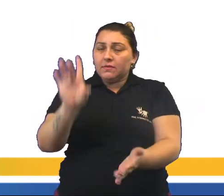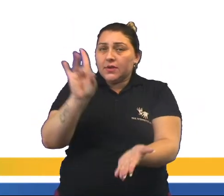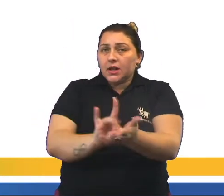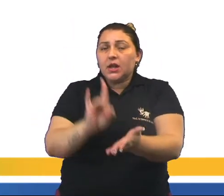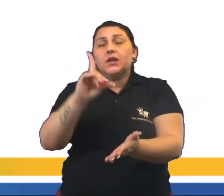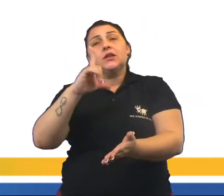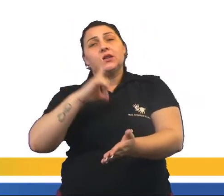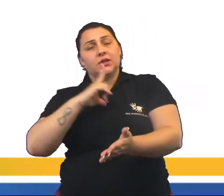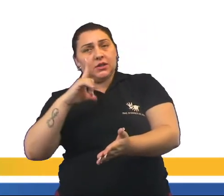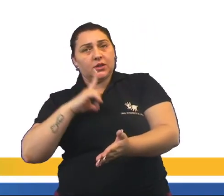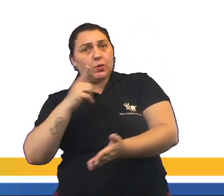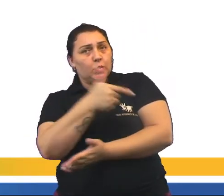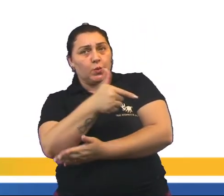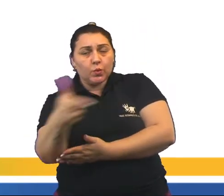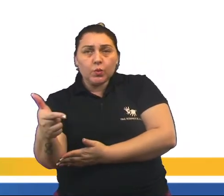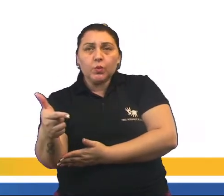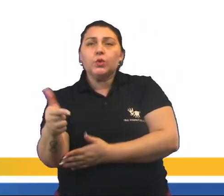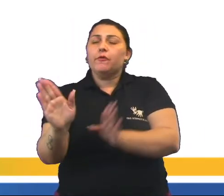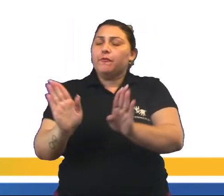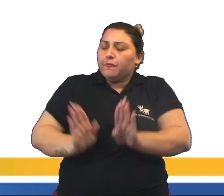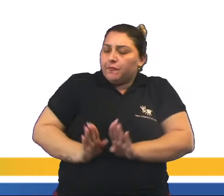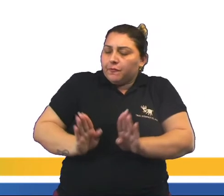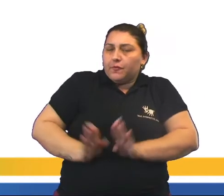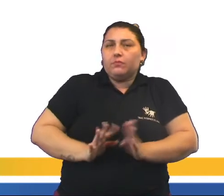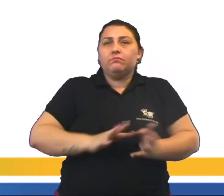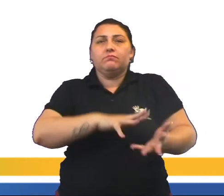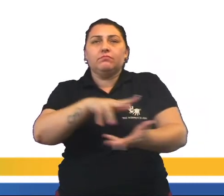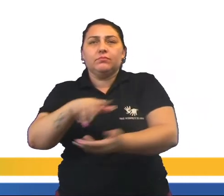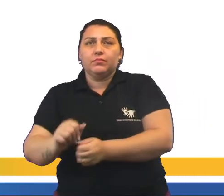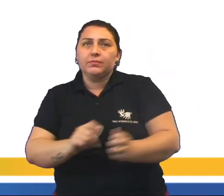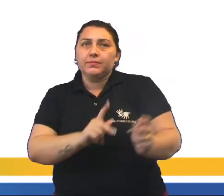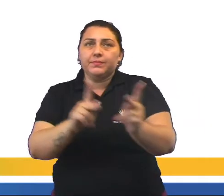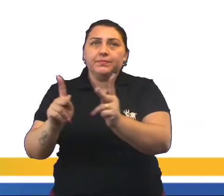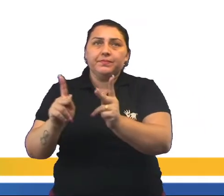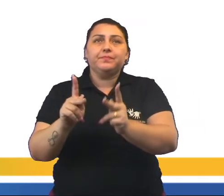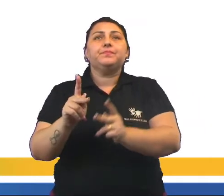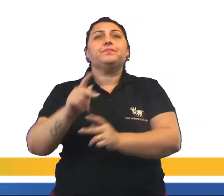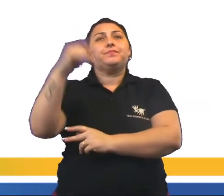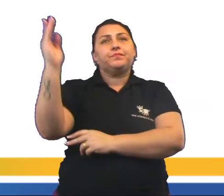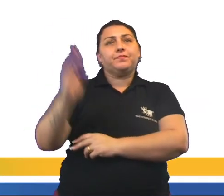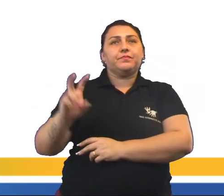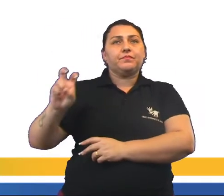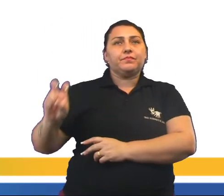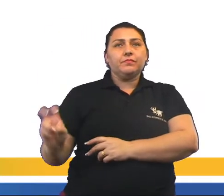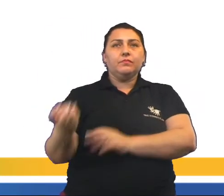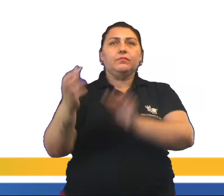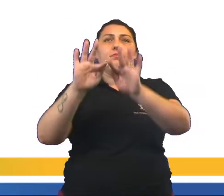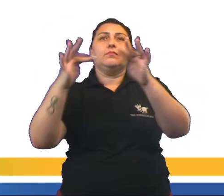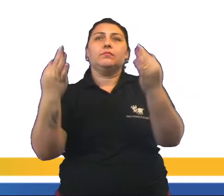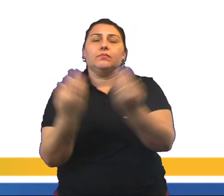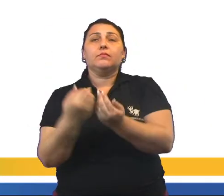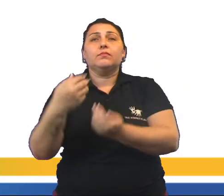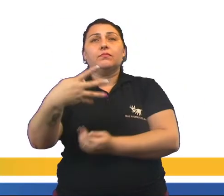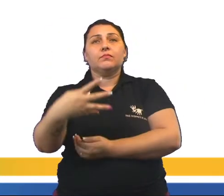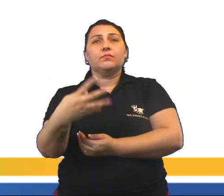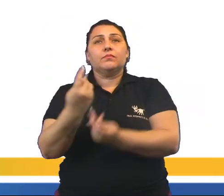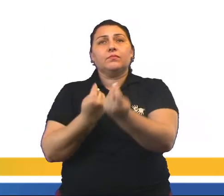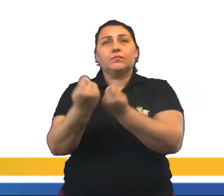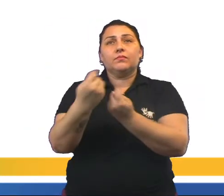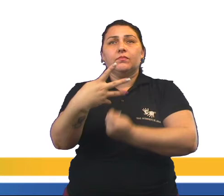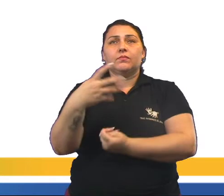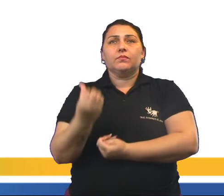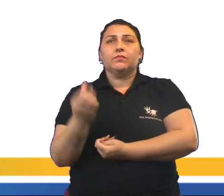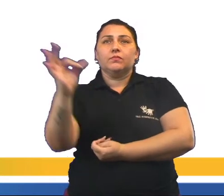tivesse funcionando, não existiria tanta fome no mundo, ok? No Brasil, 5 mil famílias